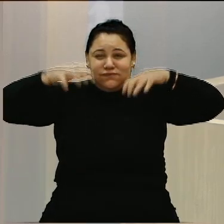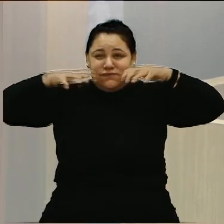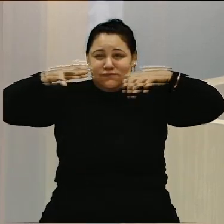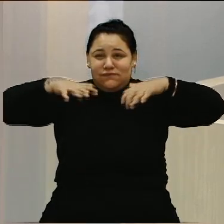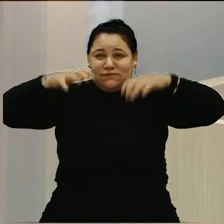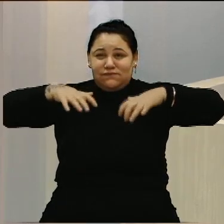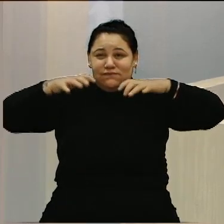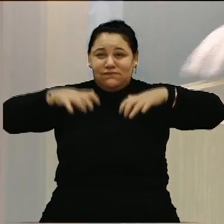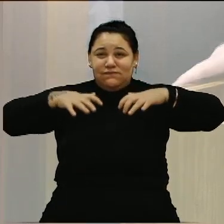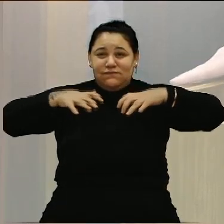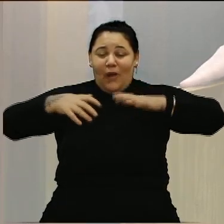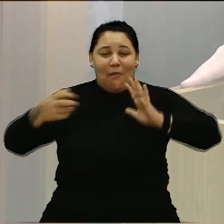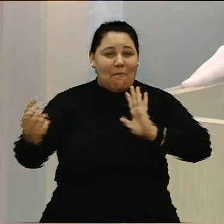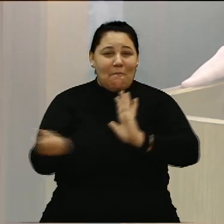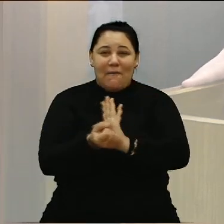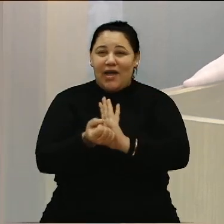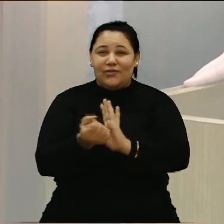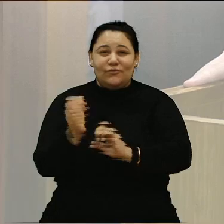todo o nosso estado,